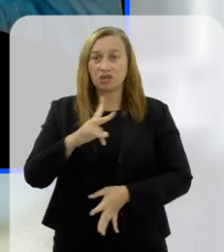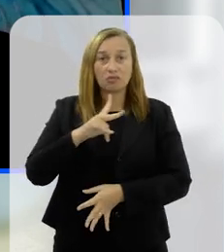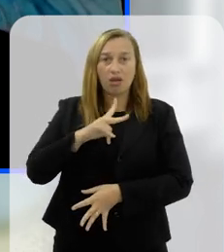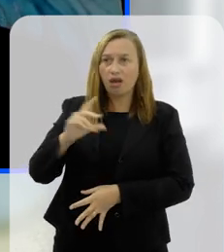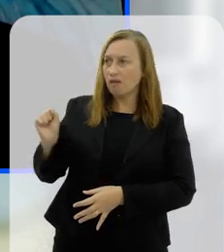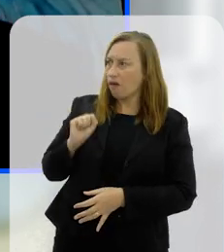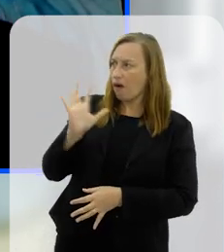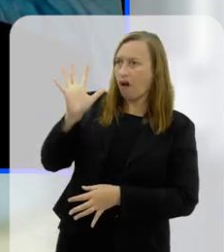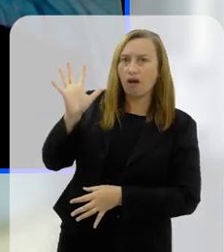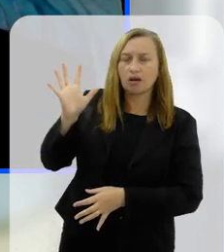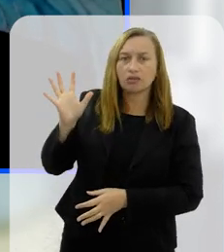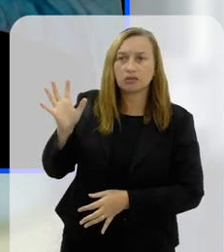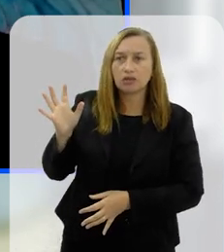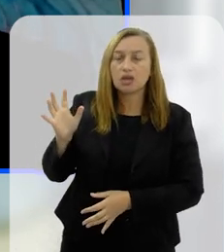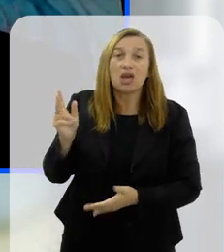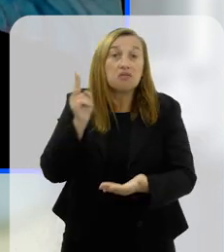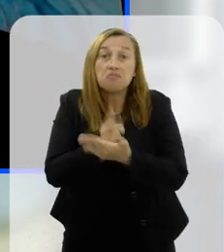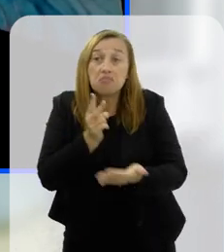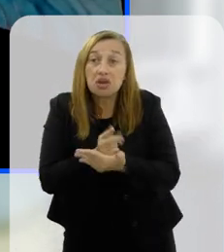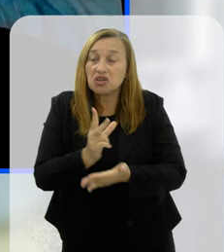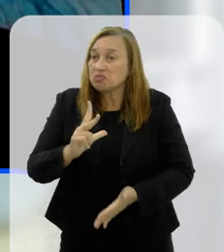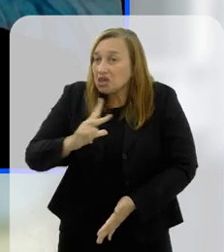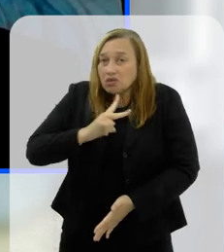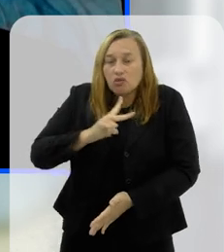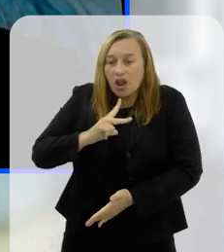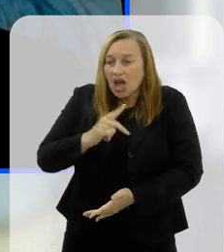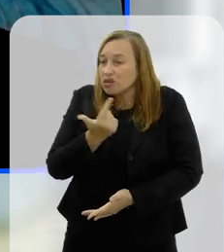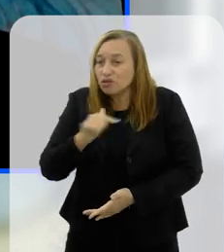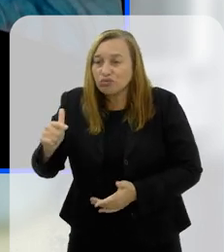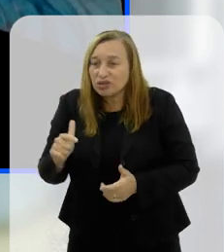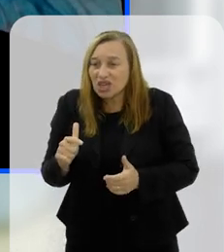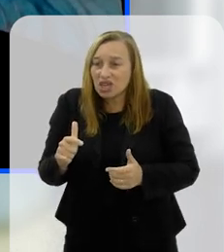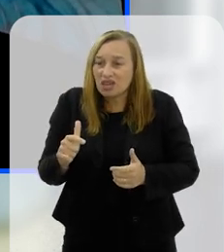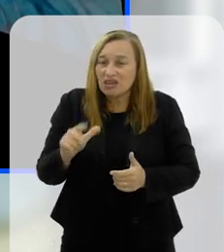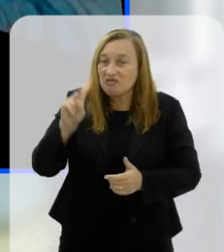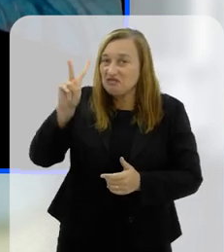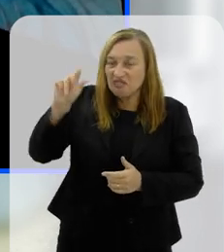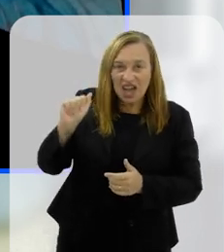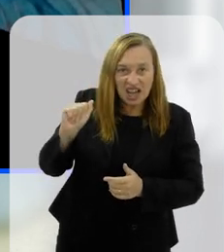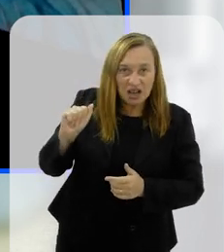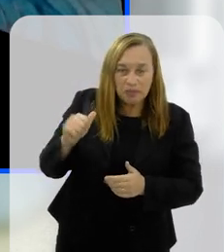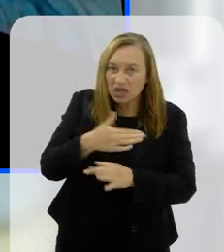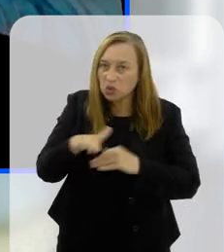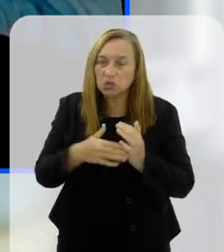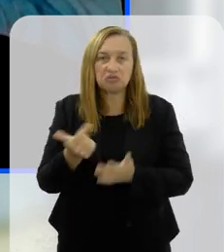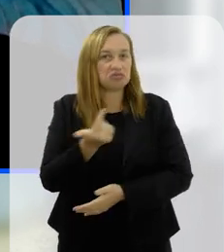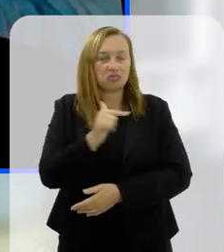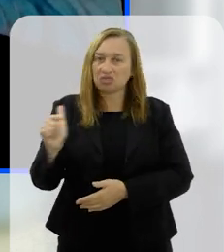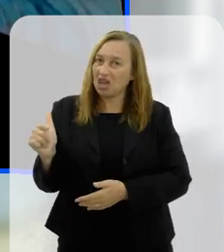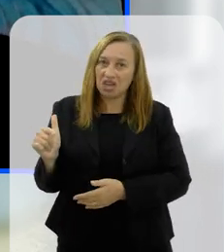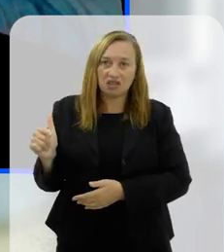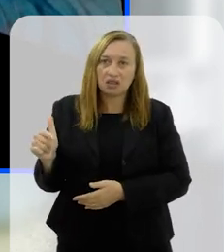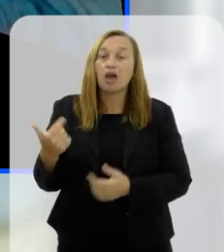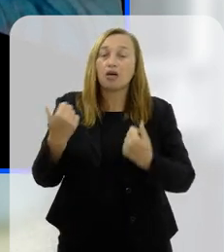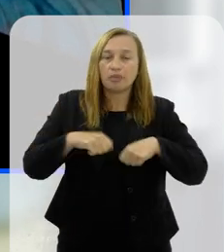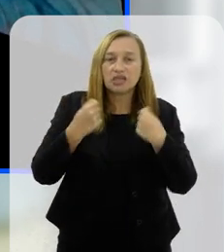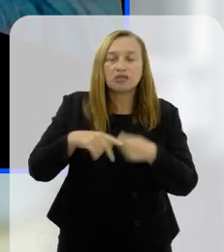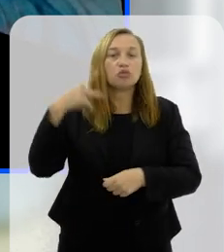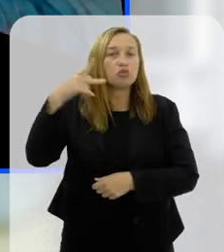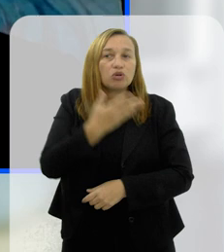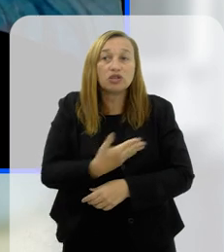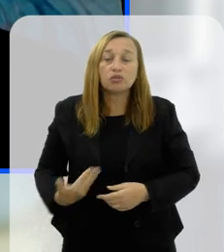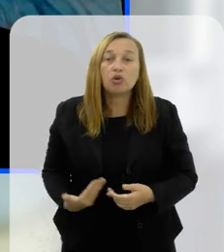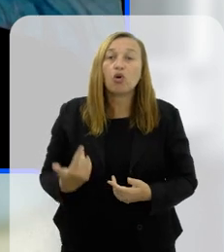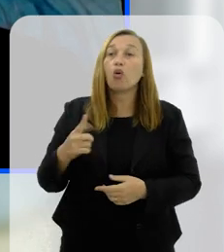caro e mesmo Privado não tem lugar para todo mundo se todo mundo fosse para lá não tem então nós precisamos de